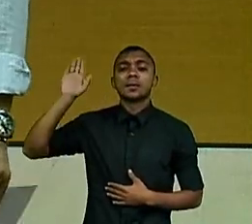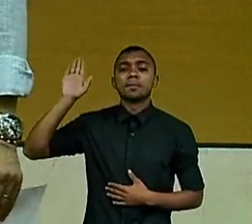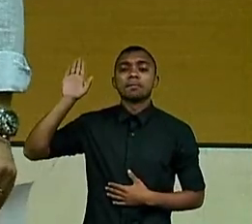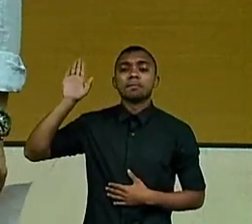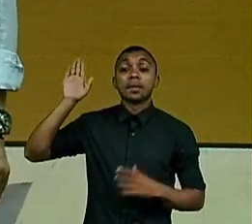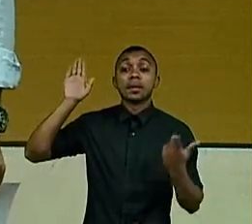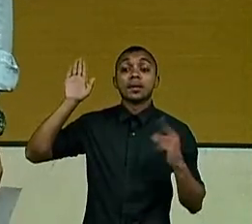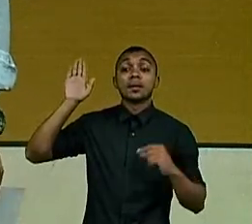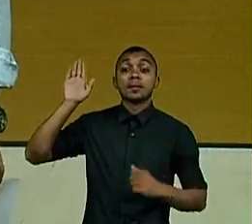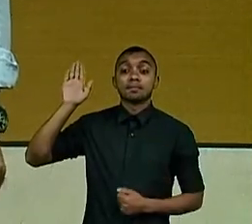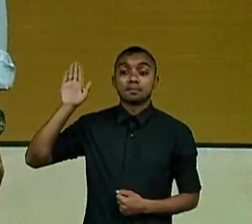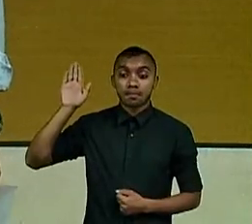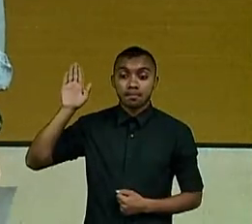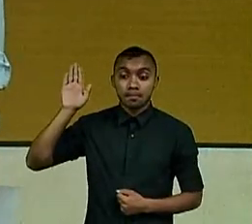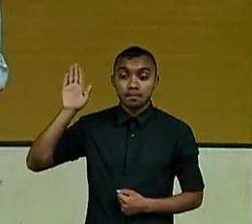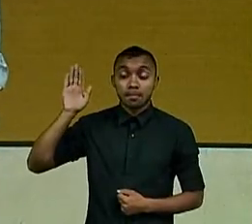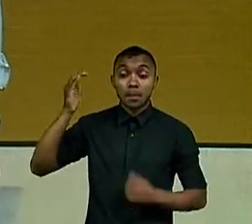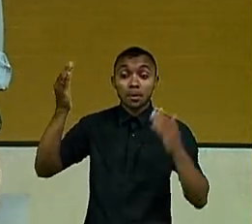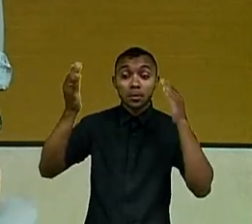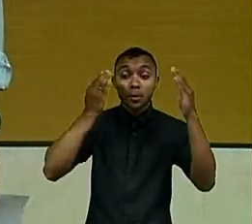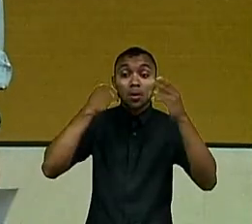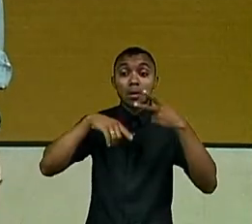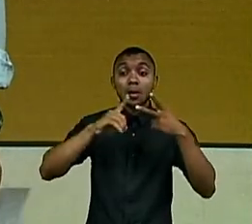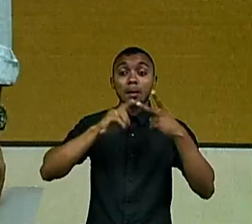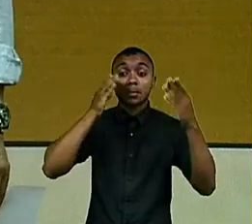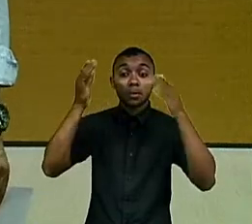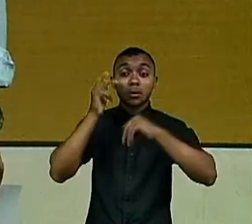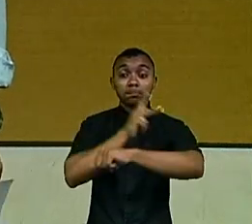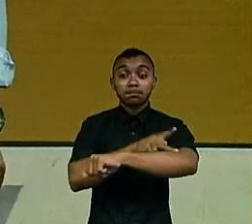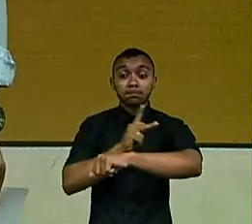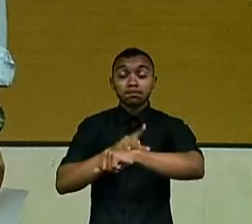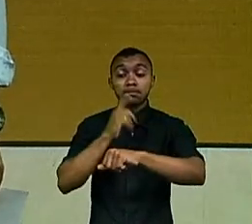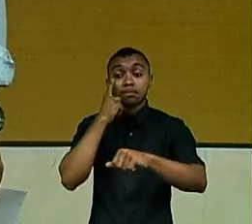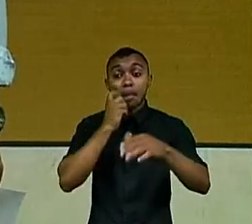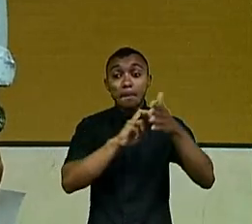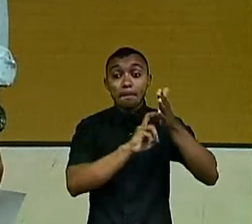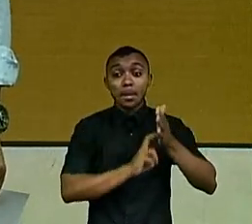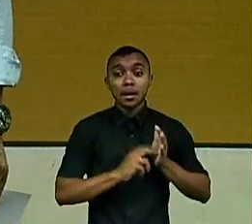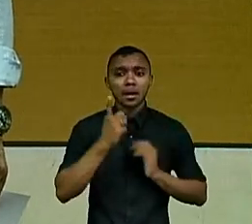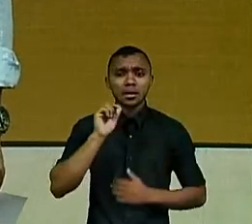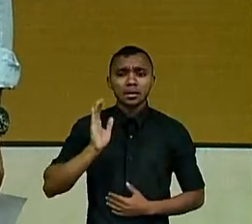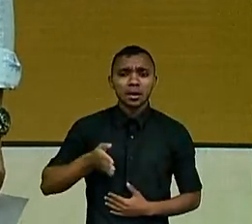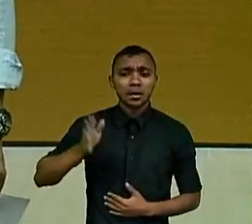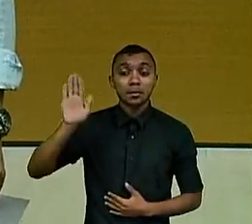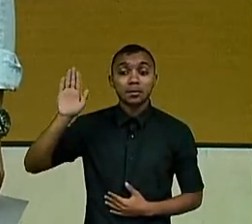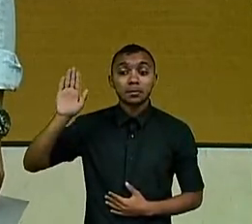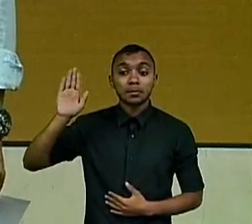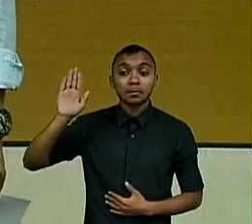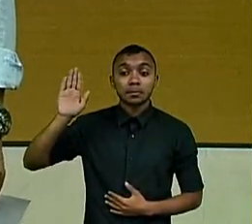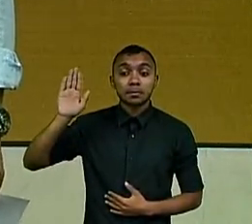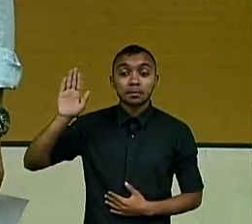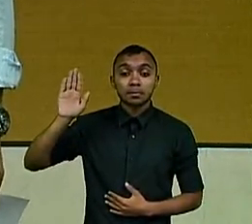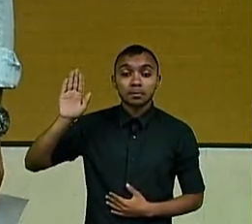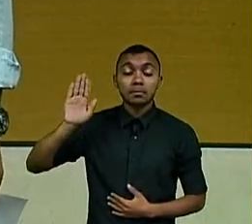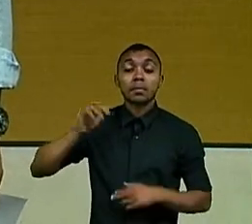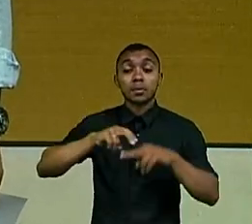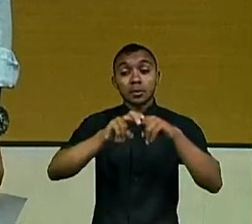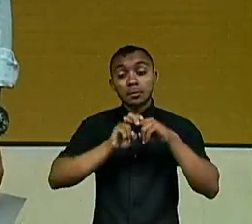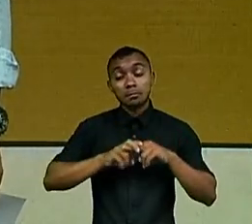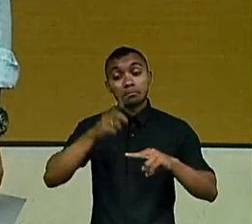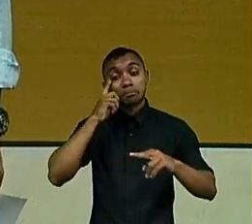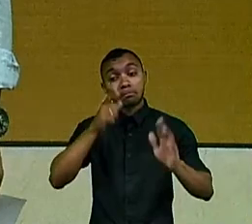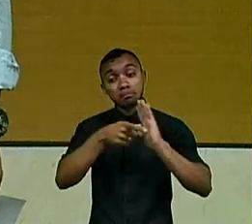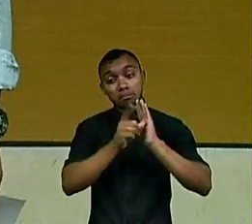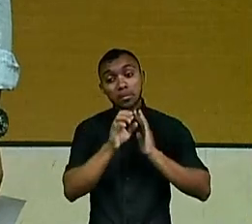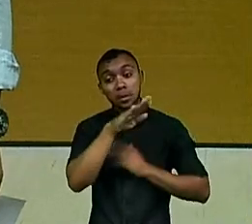os psicólogos e os psicopedagos durante a manhã né então você procura um monitor que a gente